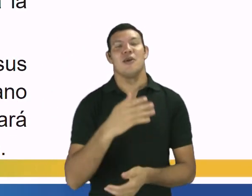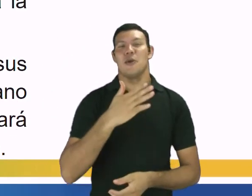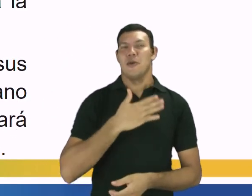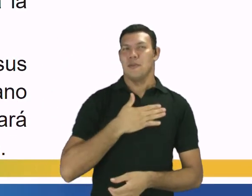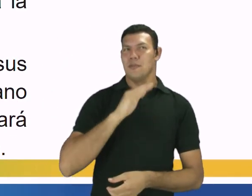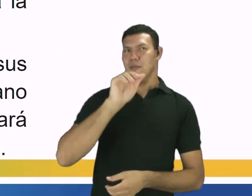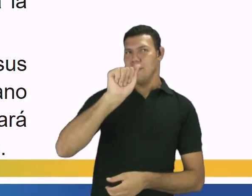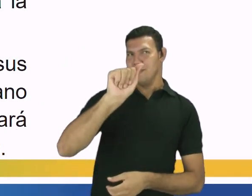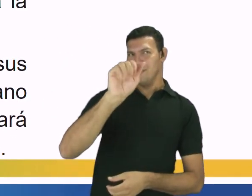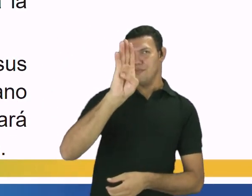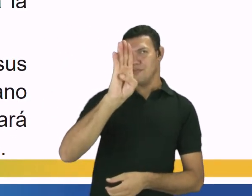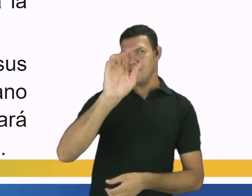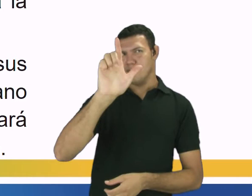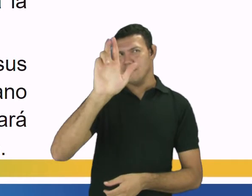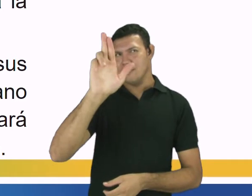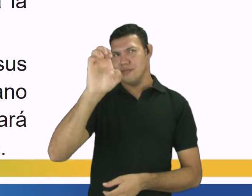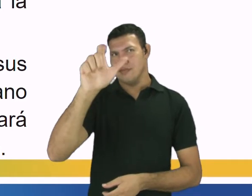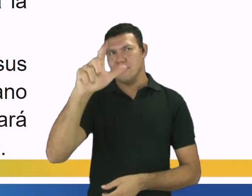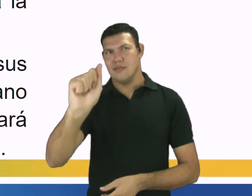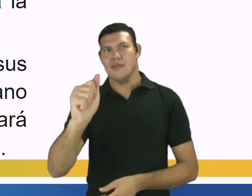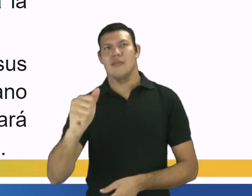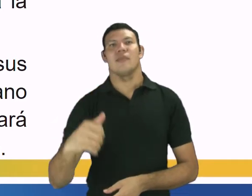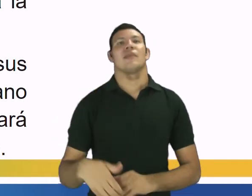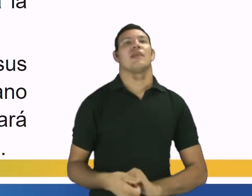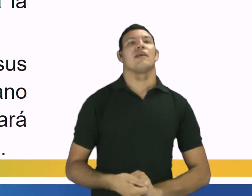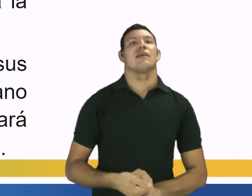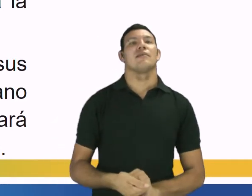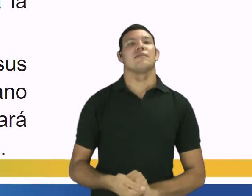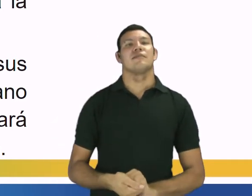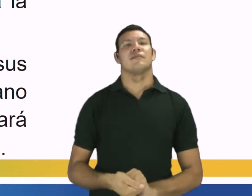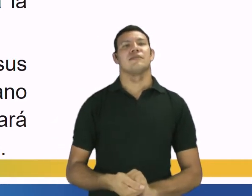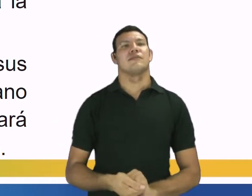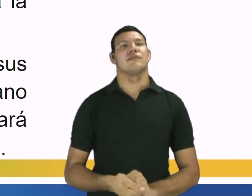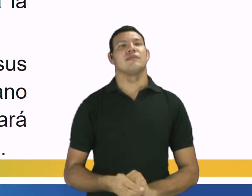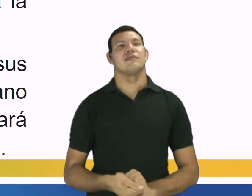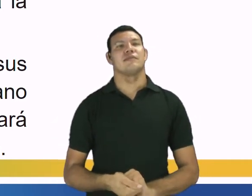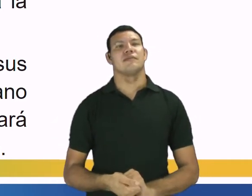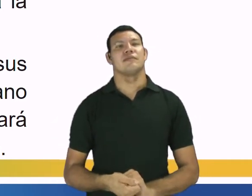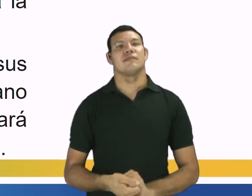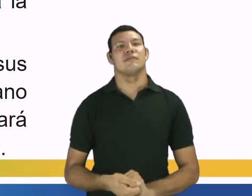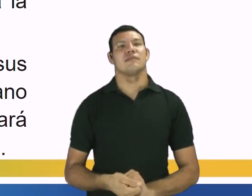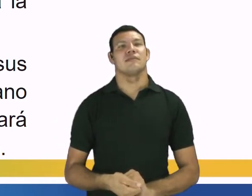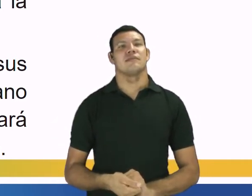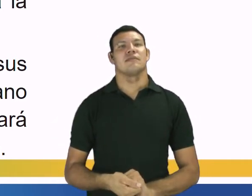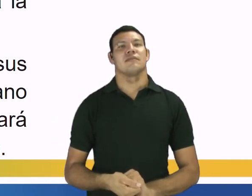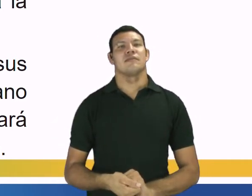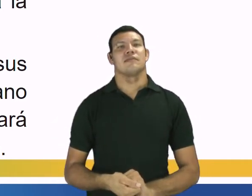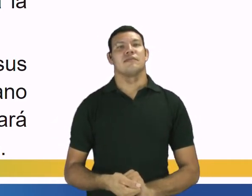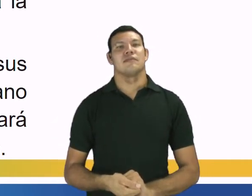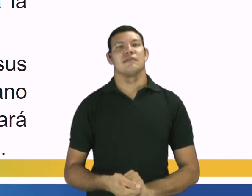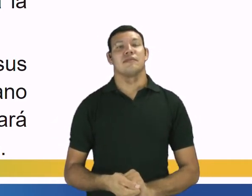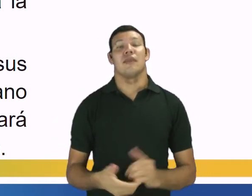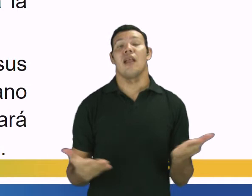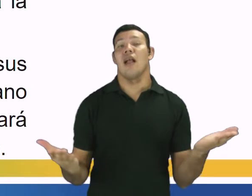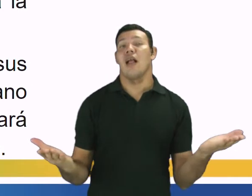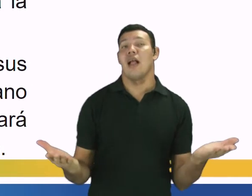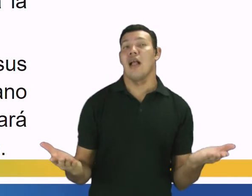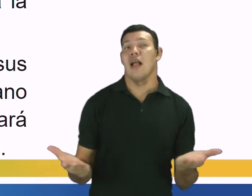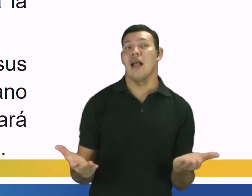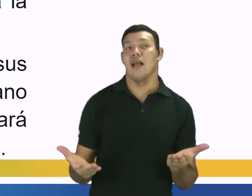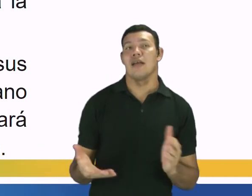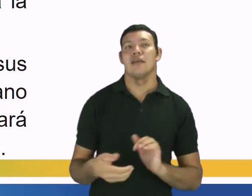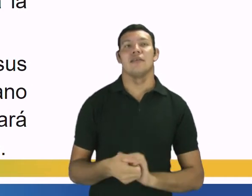abuela tiene 94 años. Cuando era joven trabajó como enfermera en un hospital. Ahora le gustan